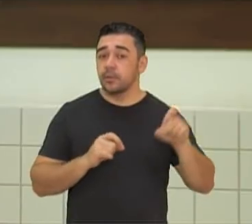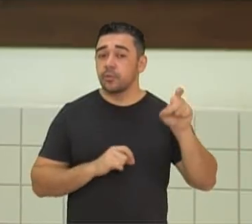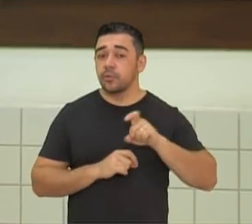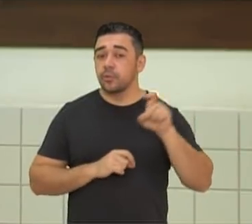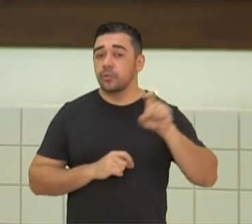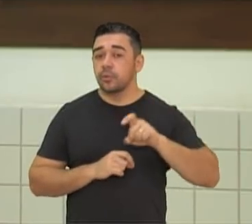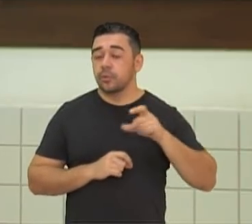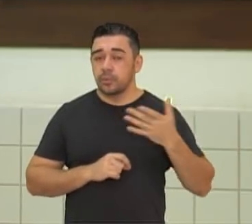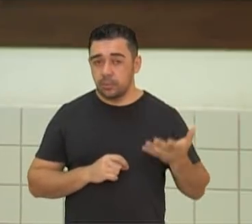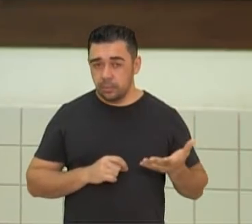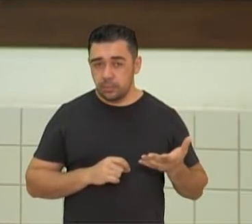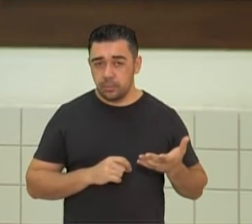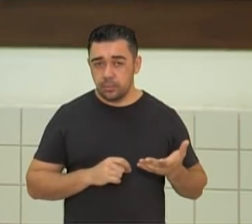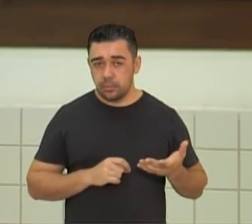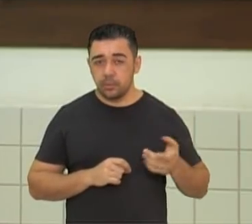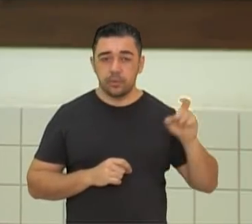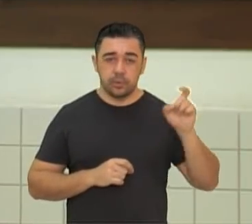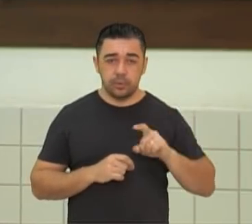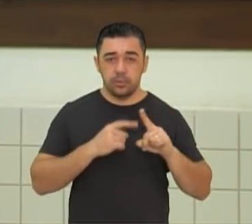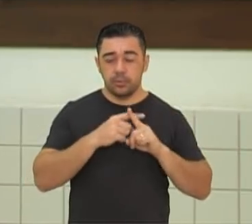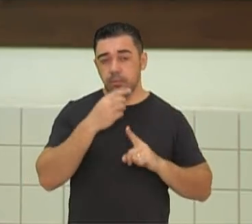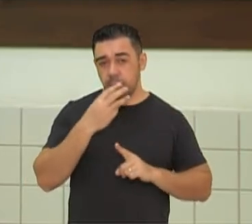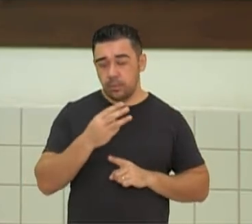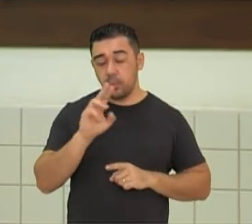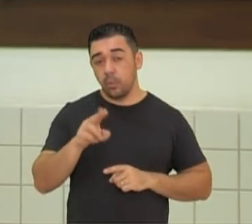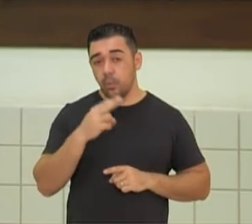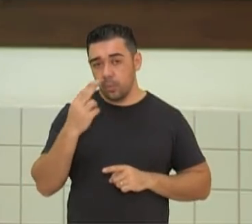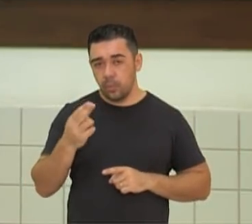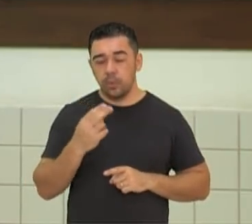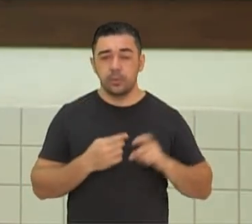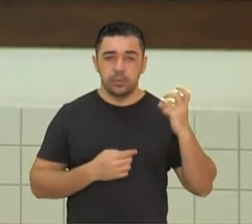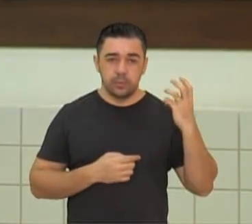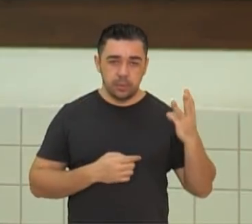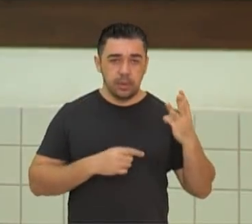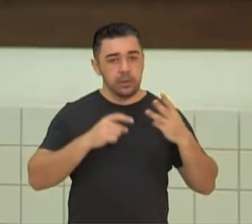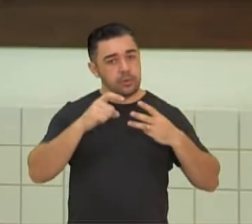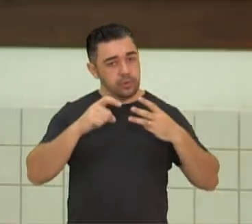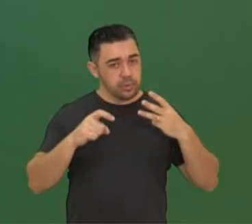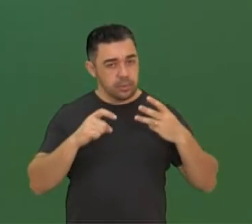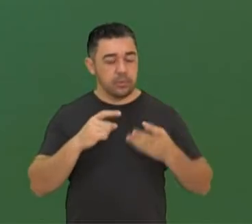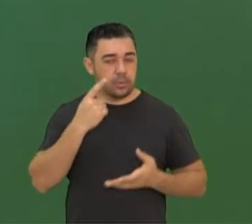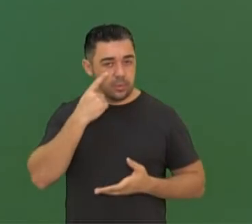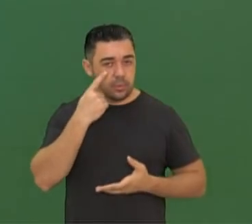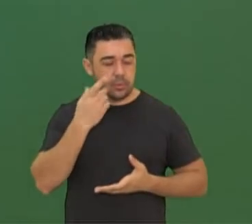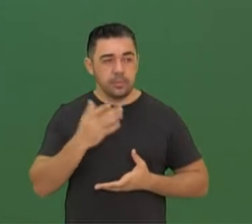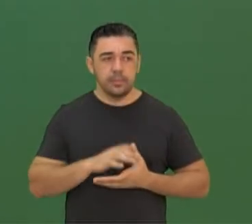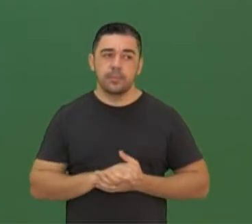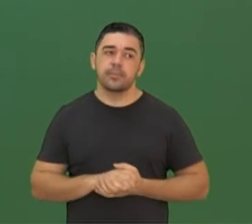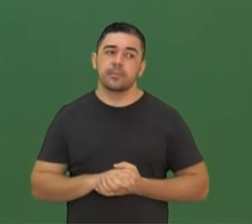acertos? X vezes o 3 ou 3 vezes x.